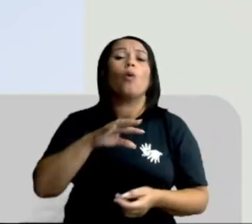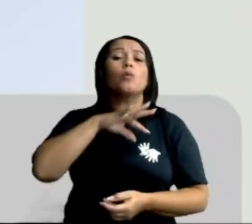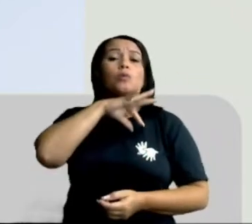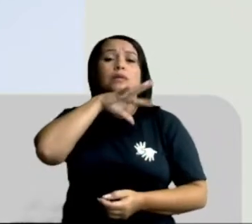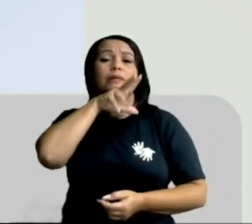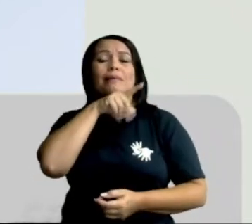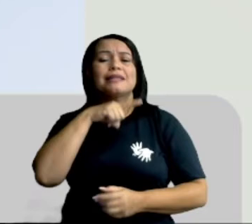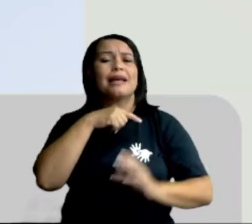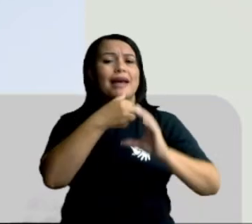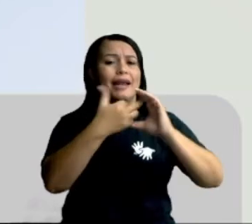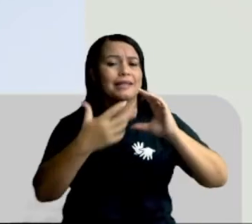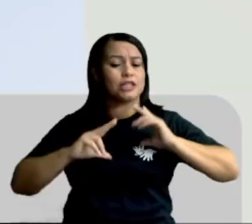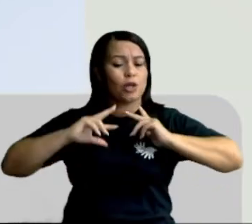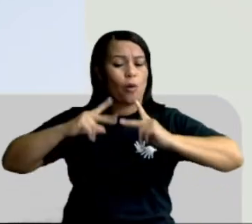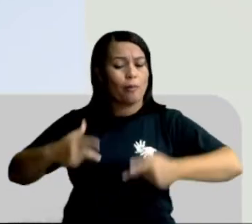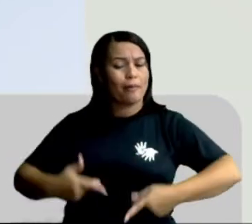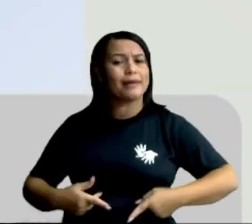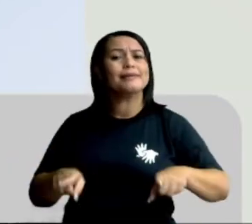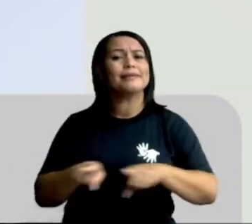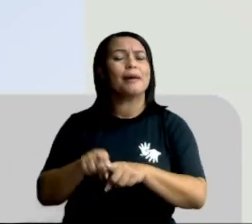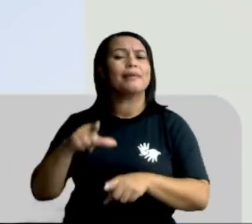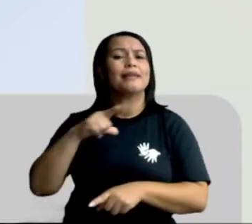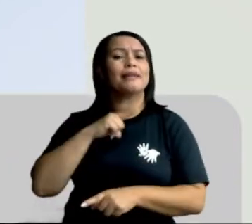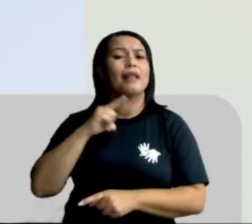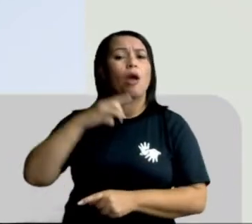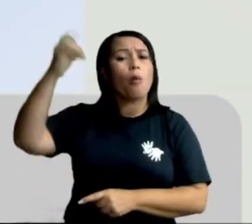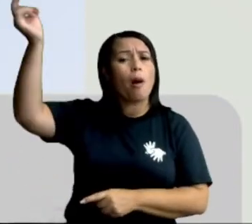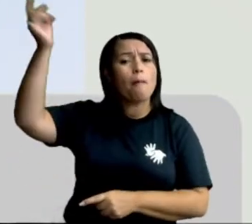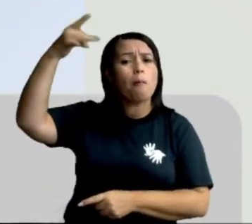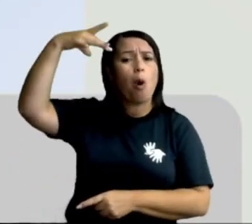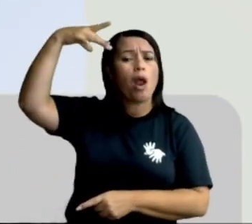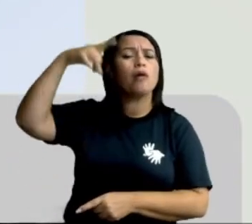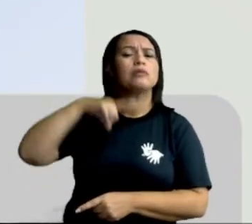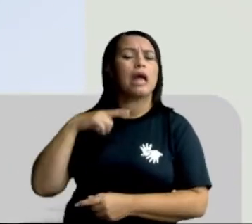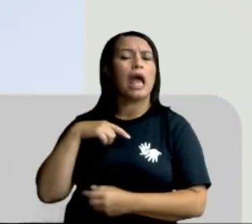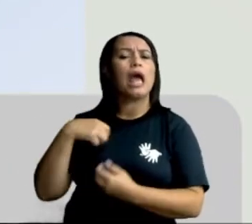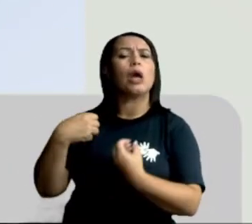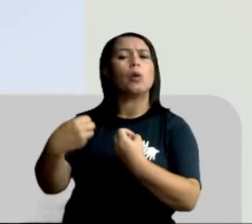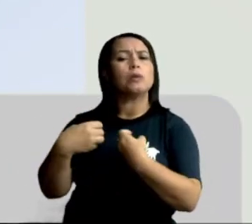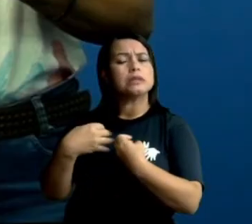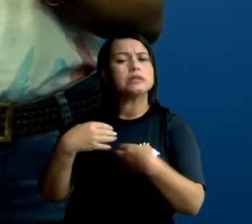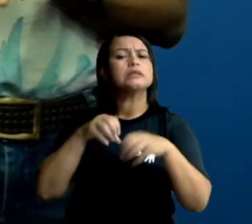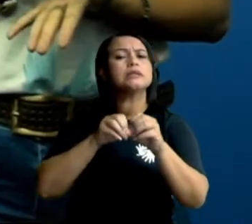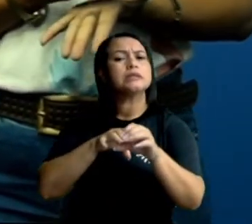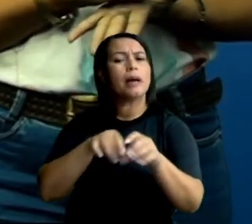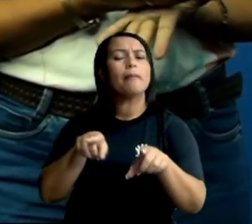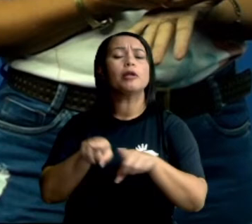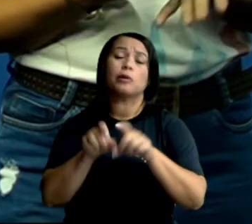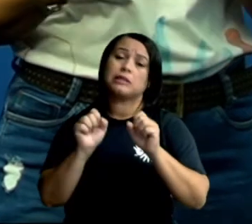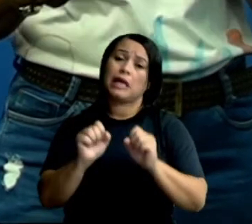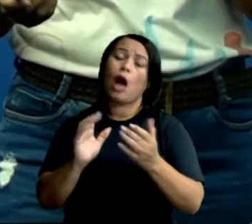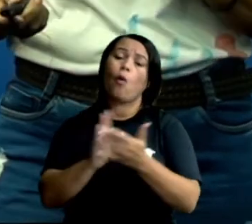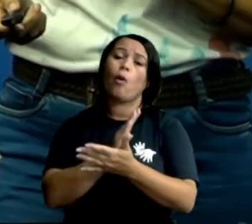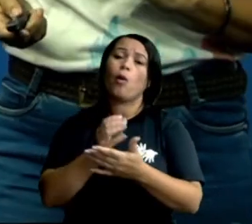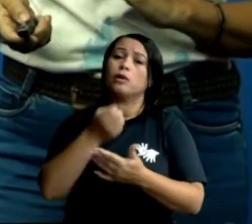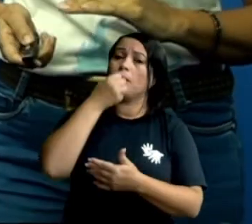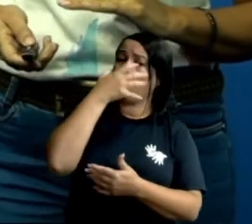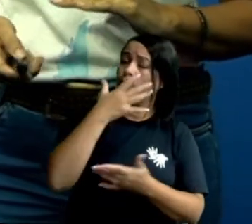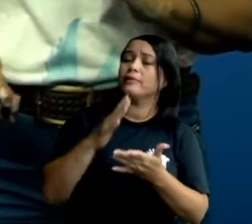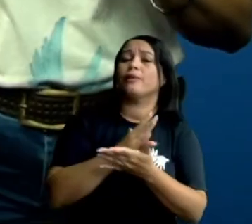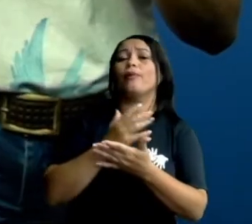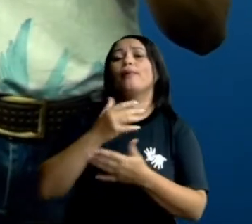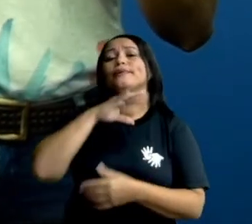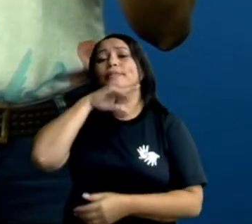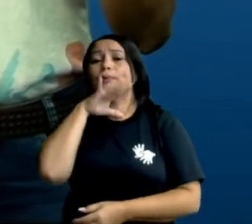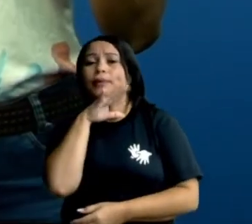e sempre traz uma moral, tá certo? Traz um ensinamento. E esse ensinamento pode ser algo positivo e pode ser algo